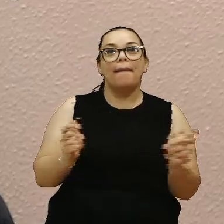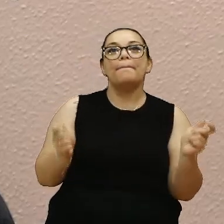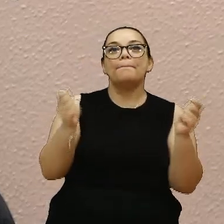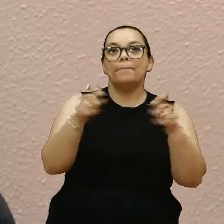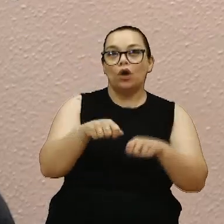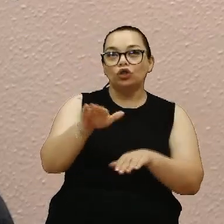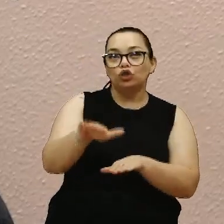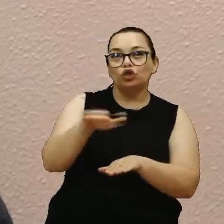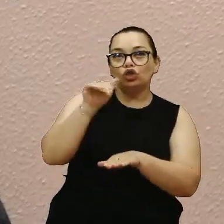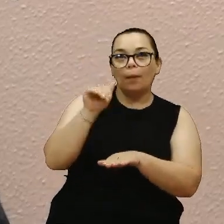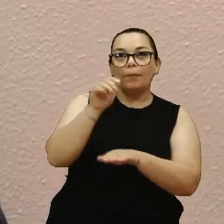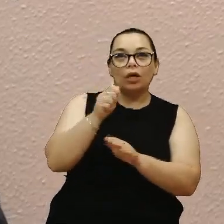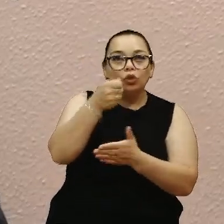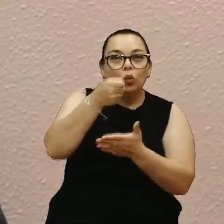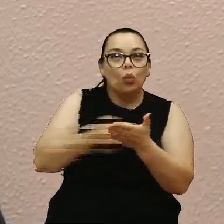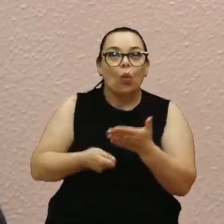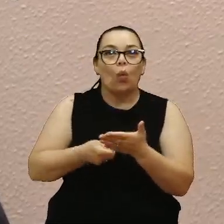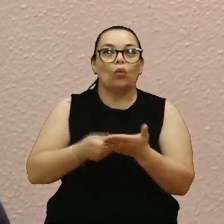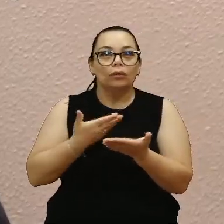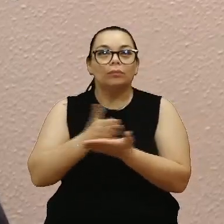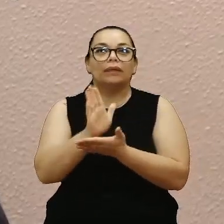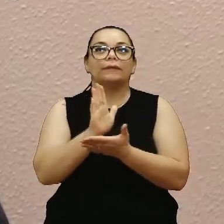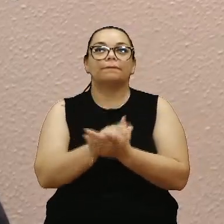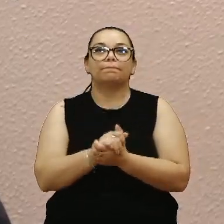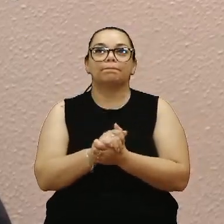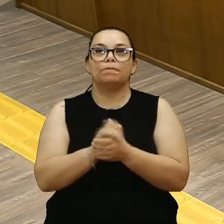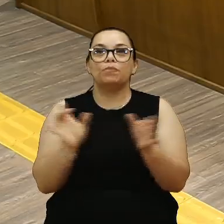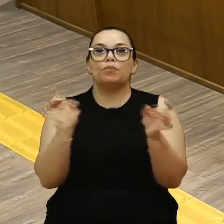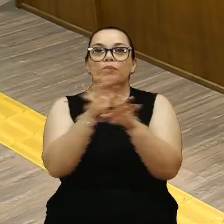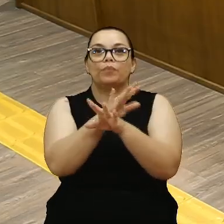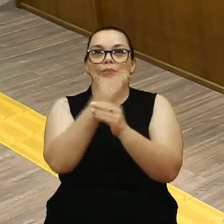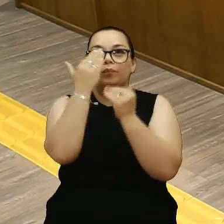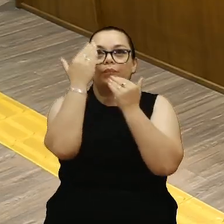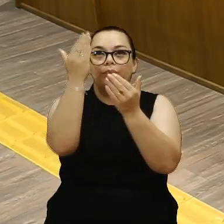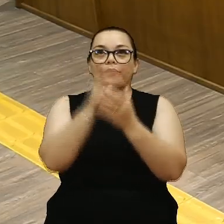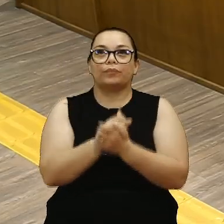chamadas nos concursos que passaram. Seria isso, senhor presidente. Obrigada. Obrigado, vereadora Andressa.